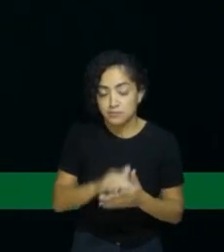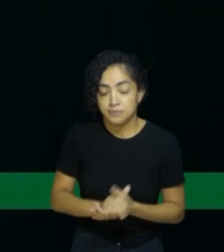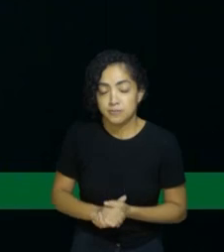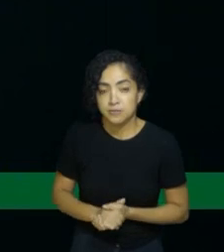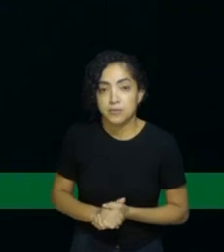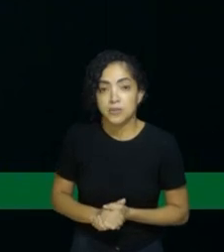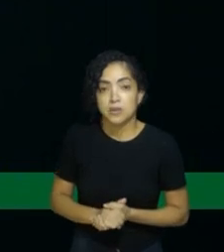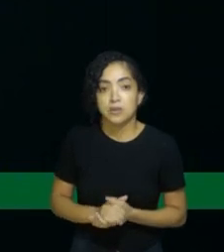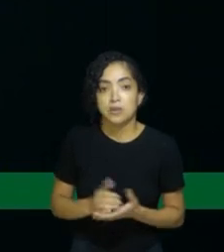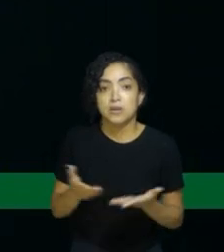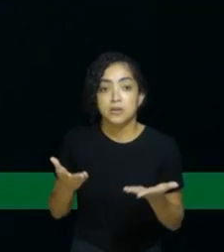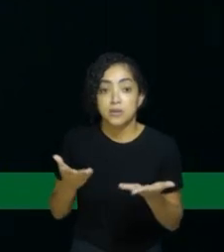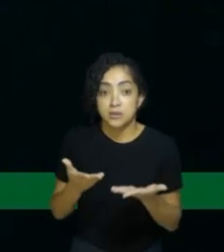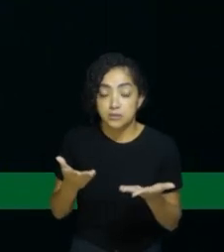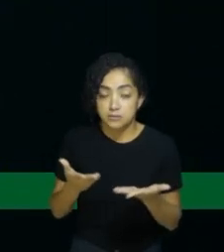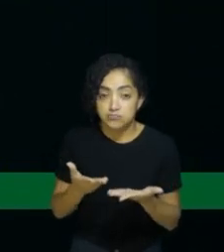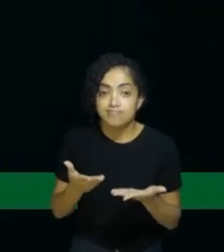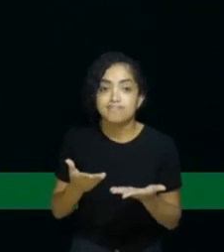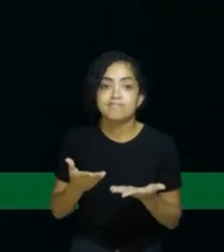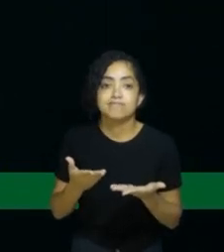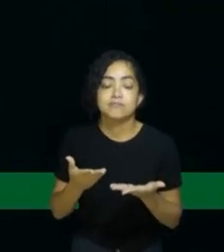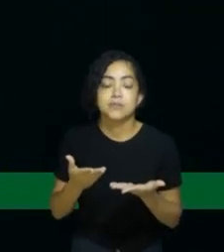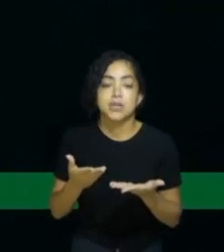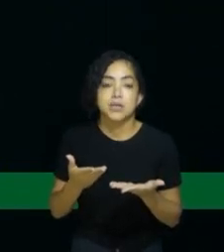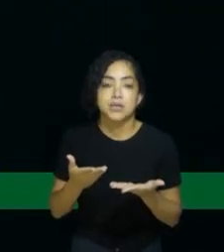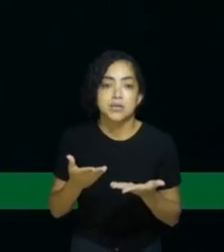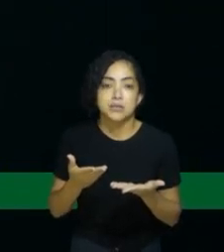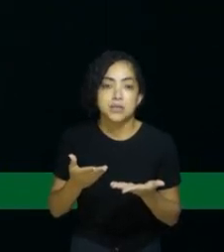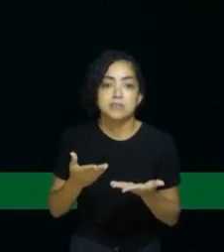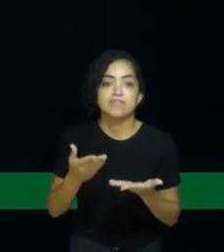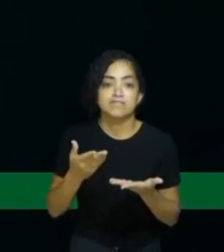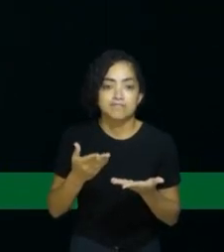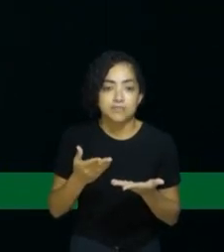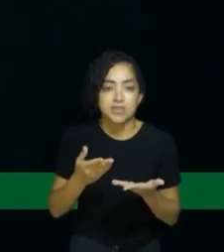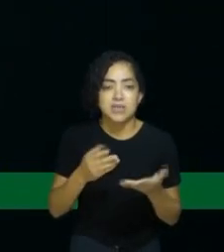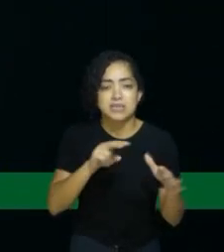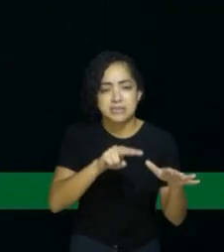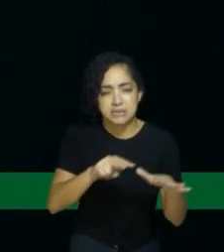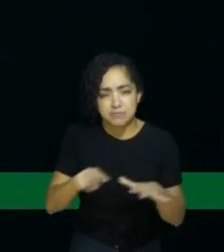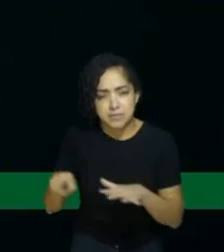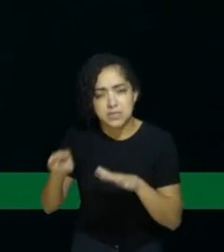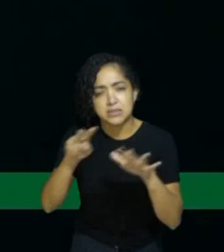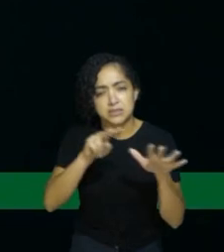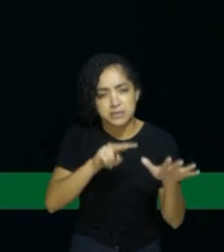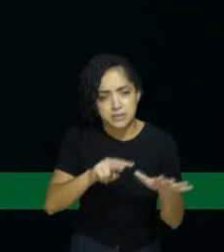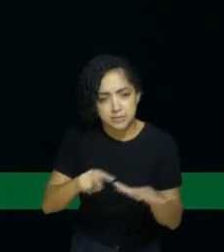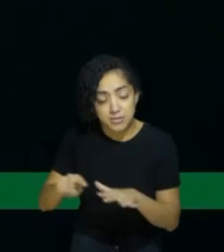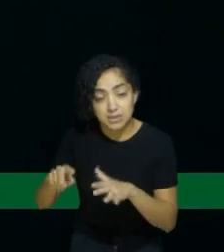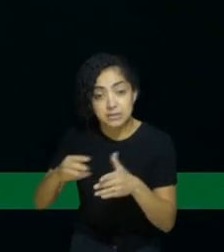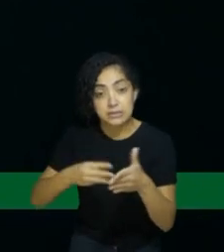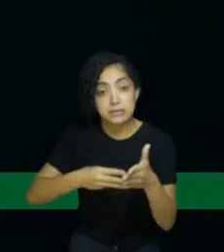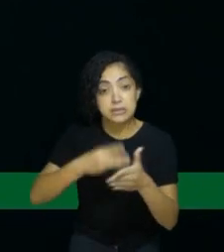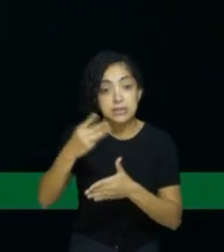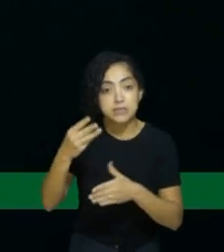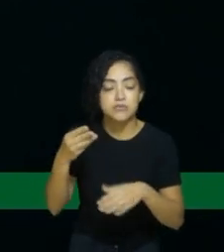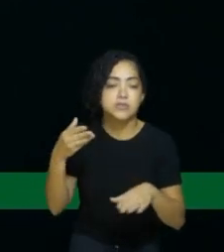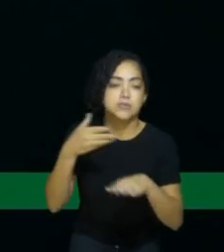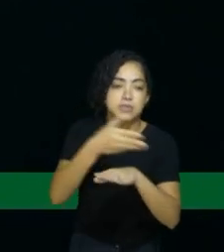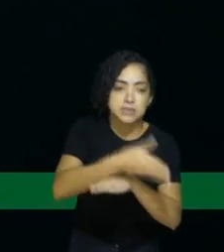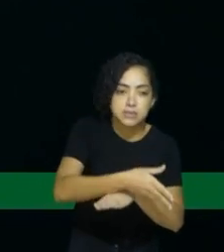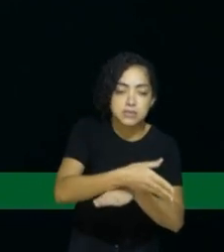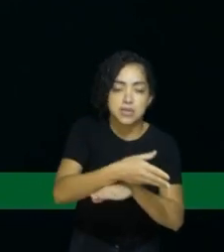jornadas intermináveis Tris semanais três vezes por semana de 3S a 4